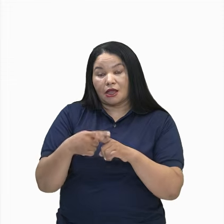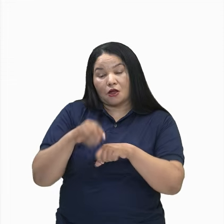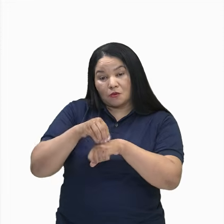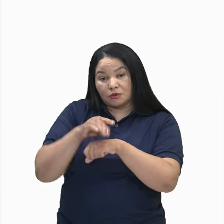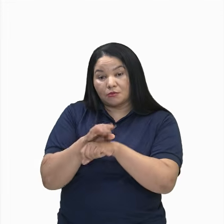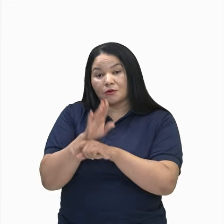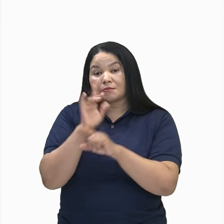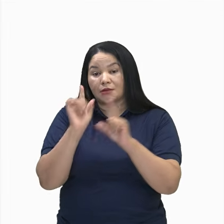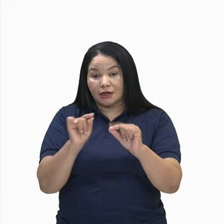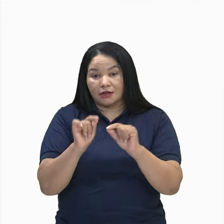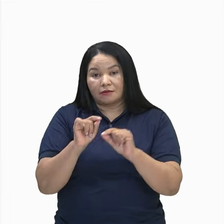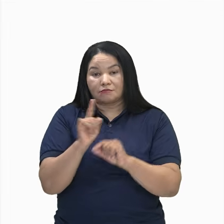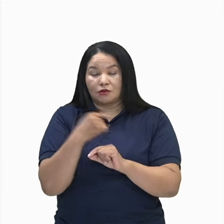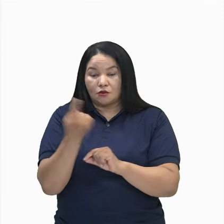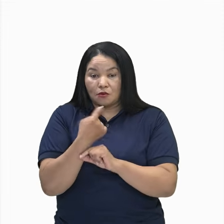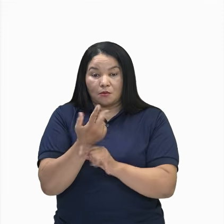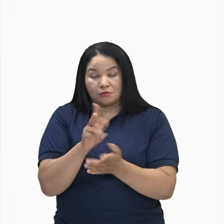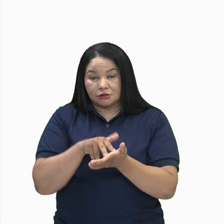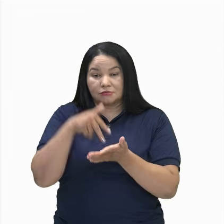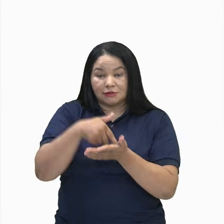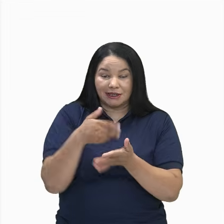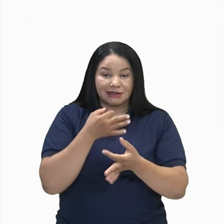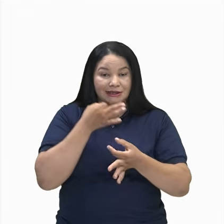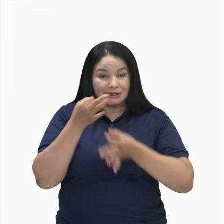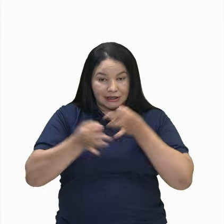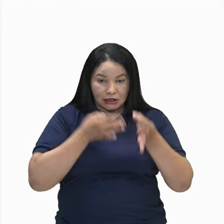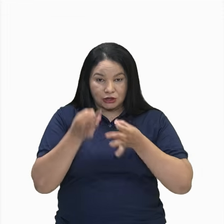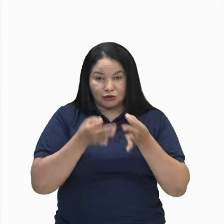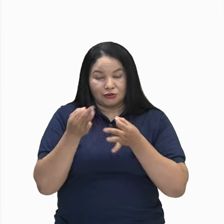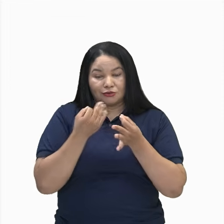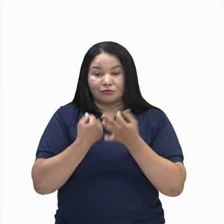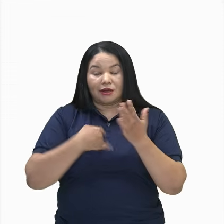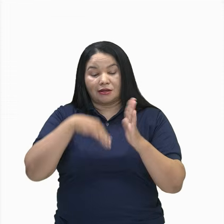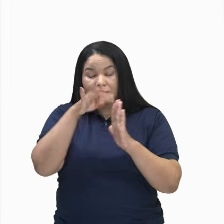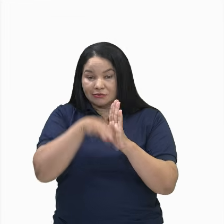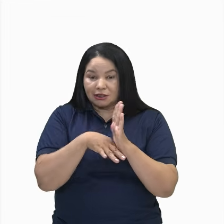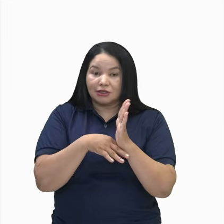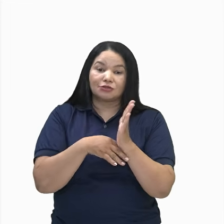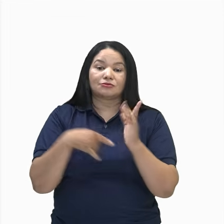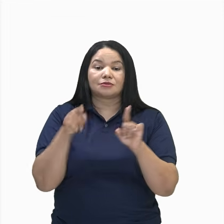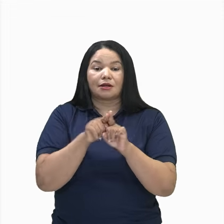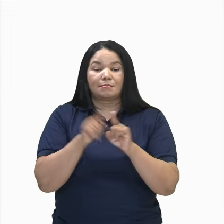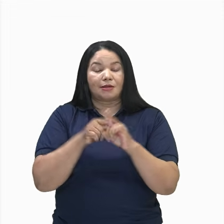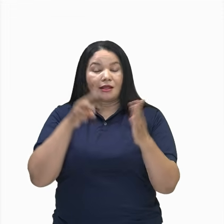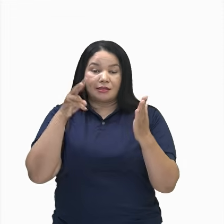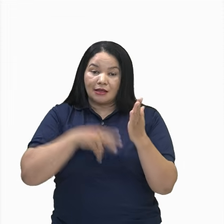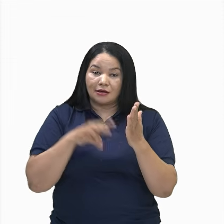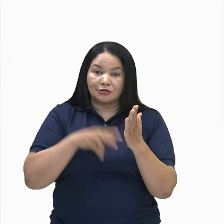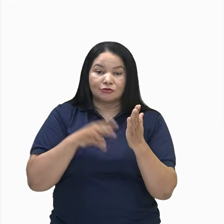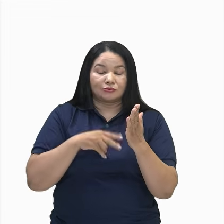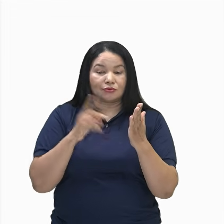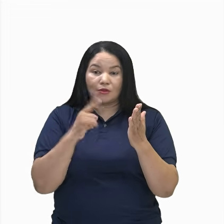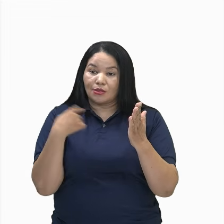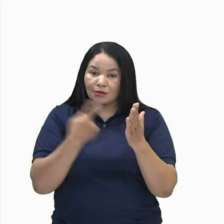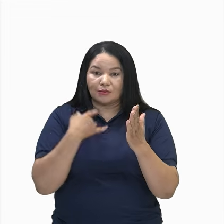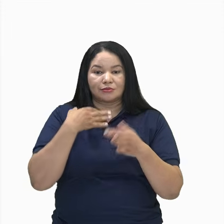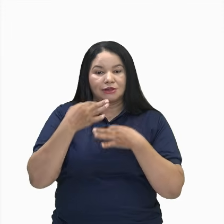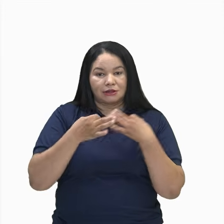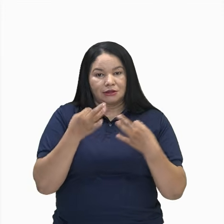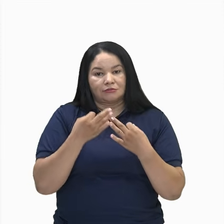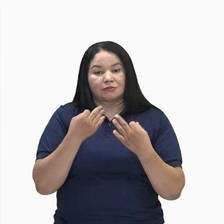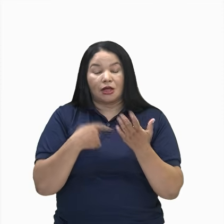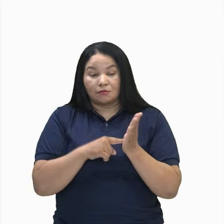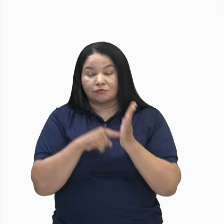nosso posicionamento crítico diante dos textos, diante das nossas leituras. Ter isso em evidência